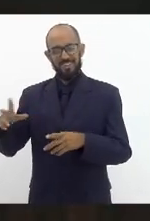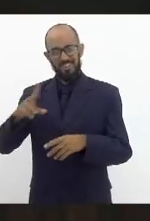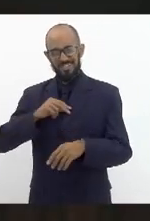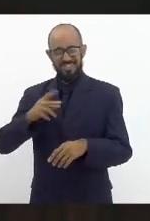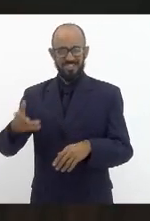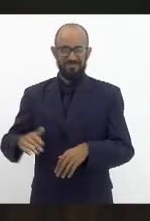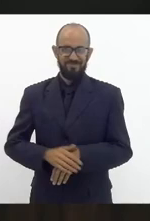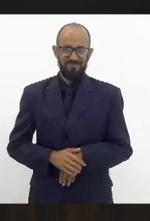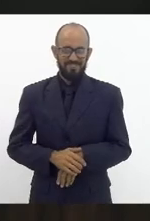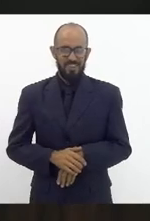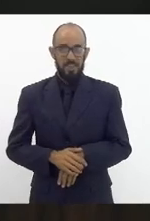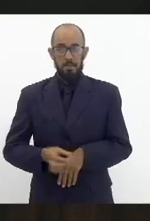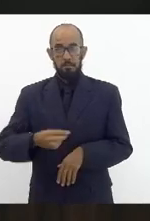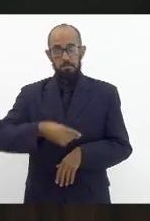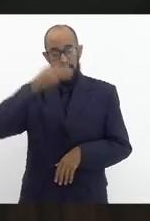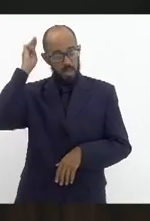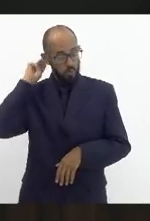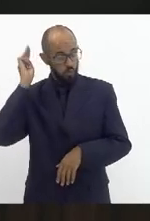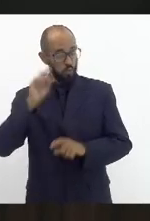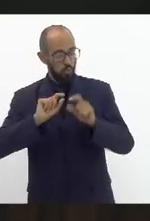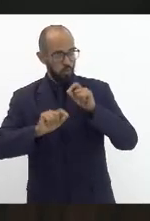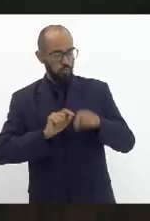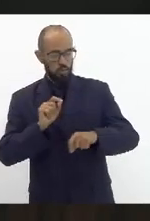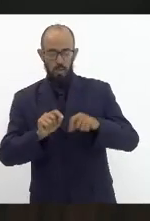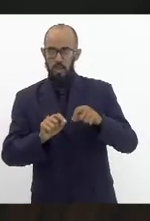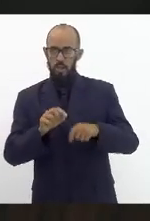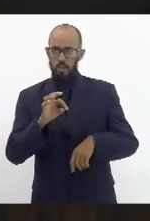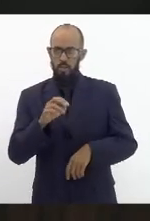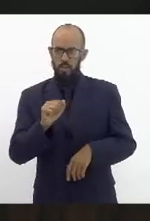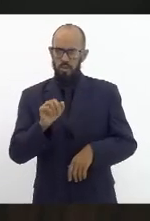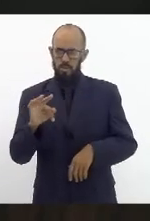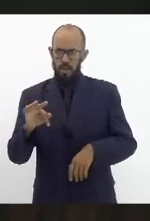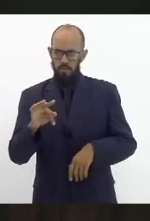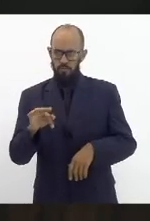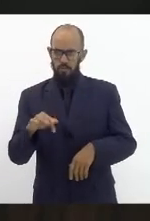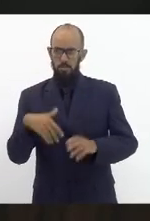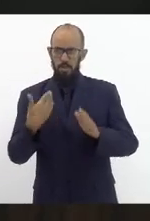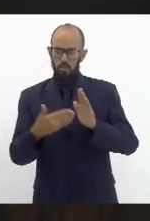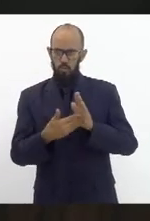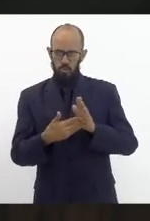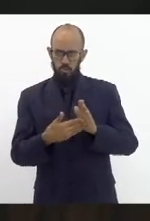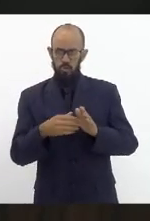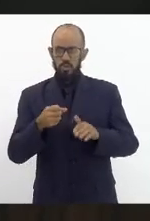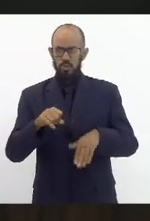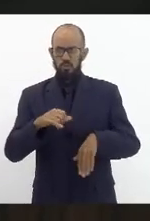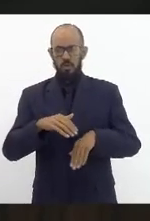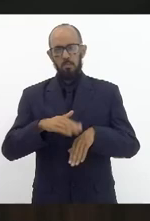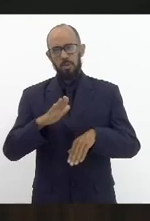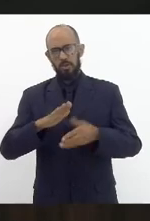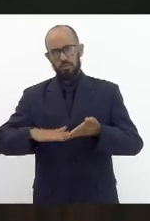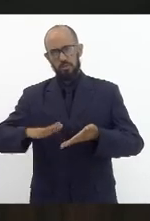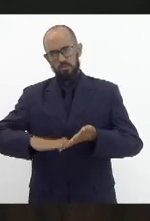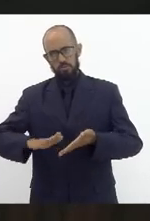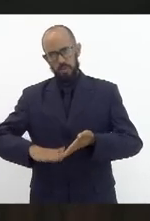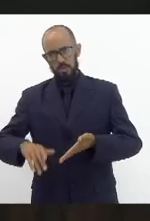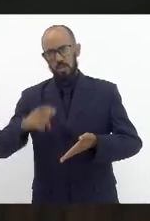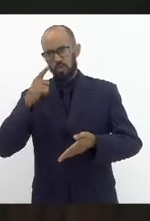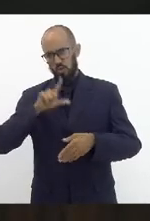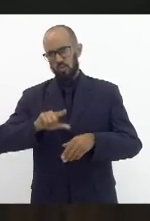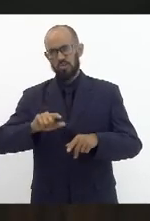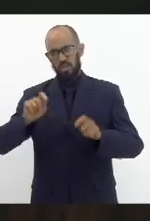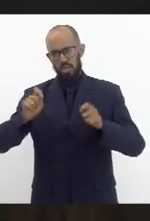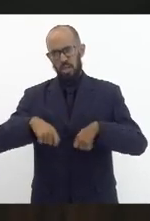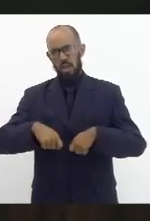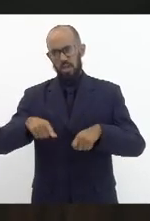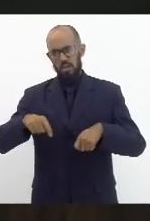Márcio. Objetivamente, é o que a doutora falou. TAF é para todo mundo. Se tiver aumento de despesa, não aumenta o número de vagas. Se aumenta o número de despesa, a gente consegue com o